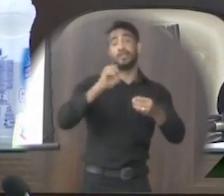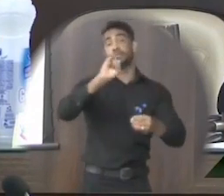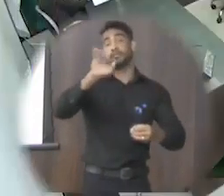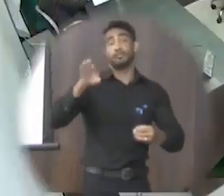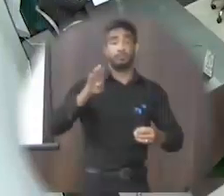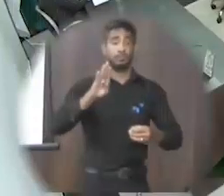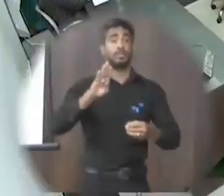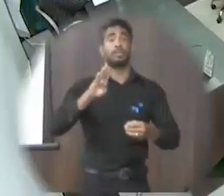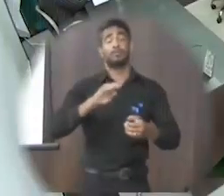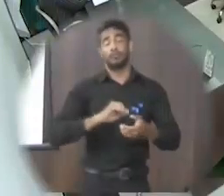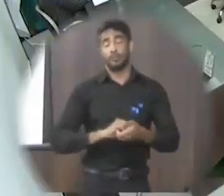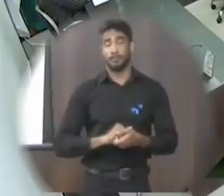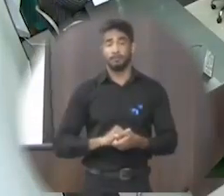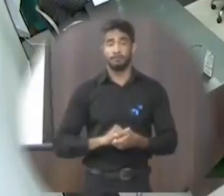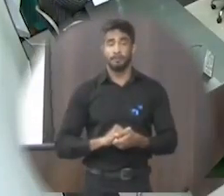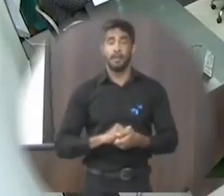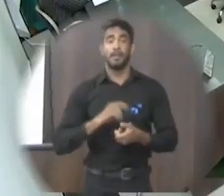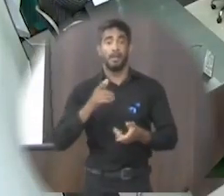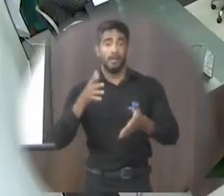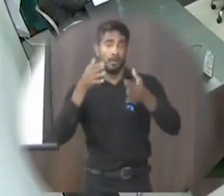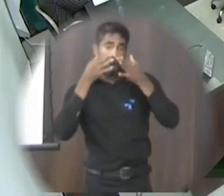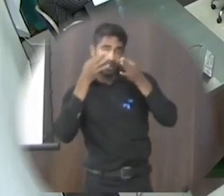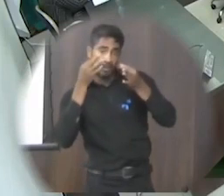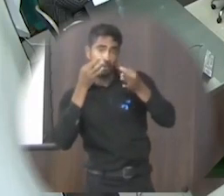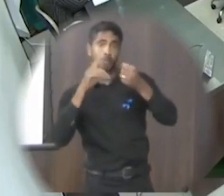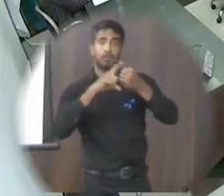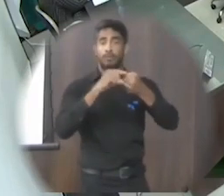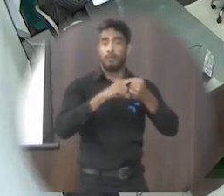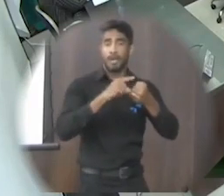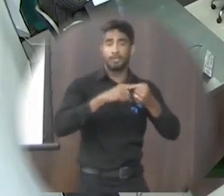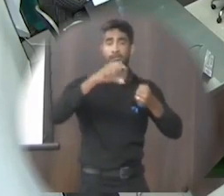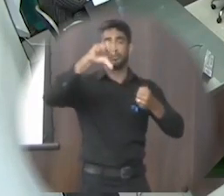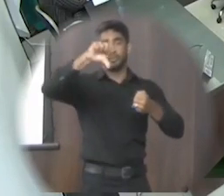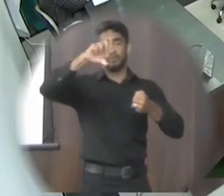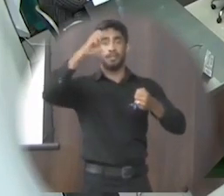e da outras providências. Em atendimento ao artigo 98 do Regimento